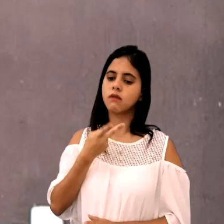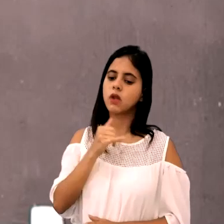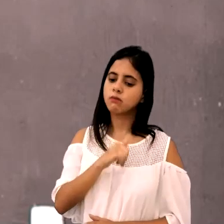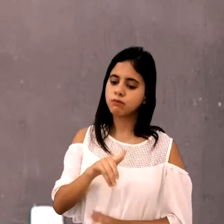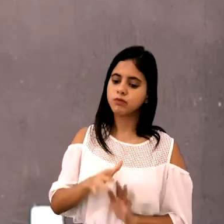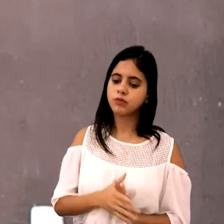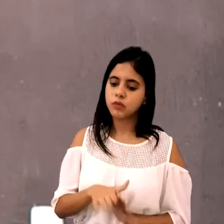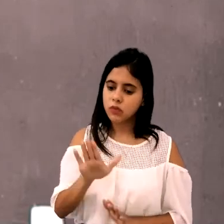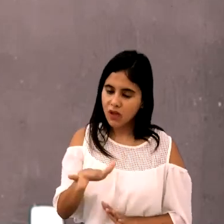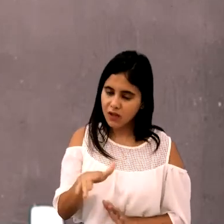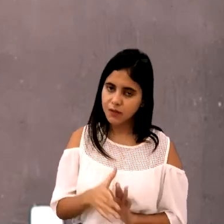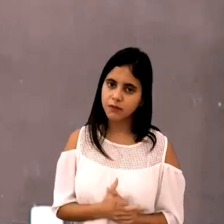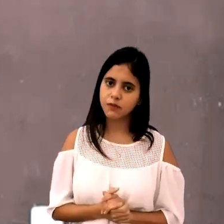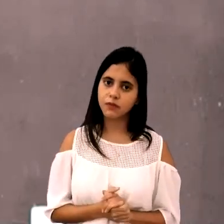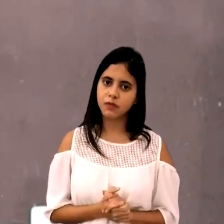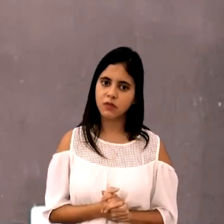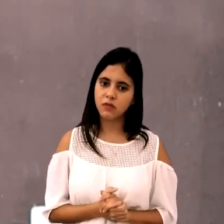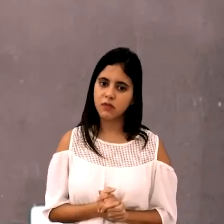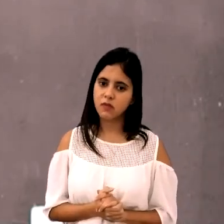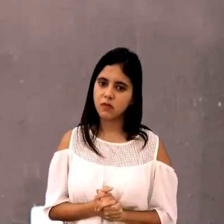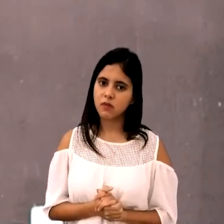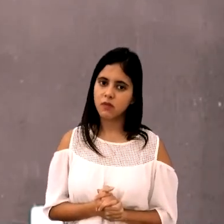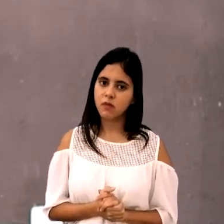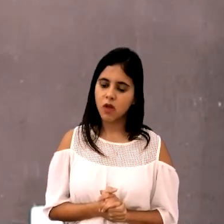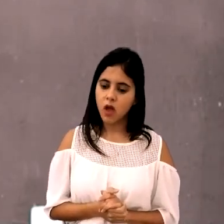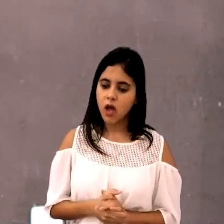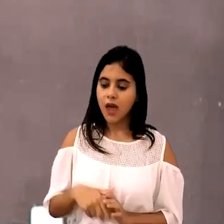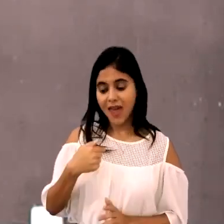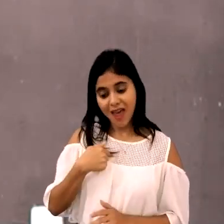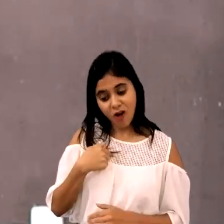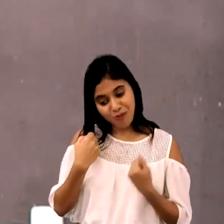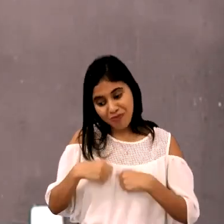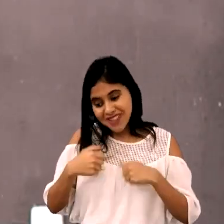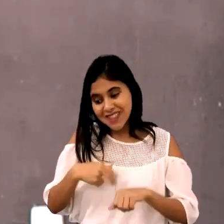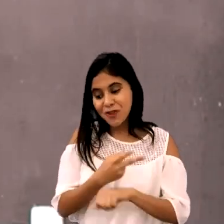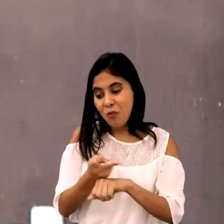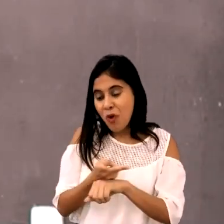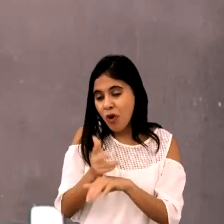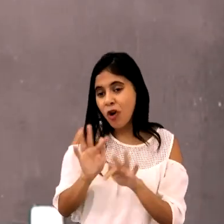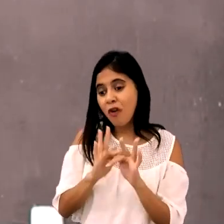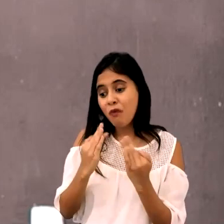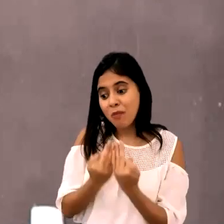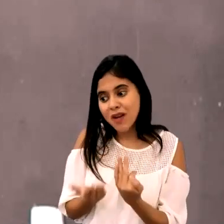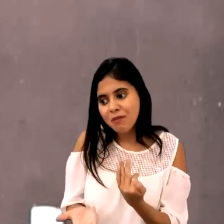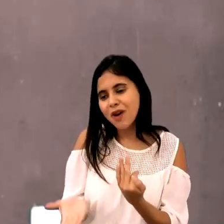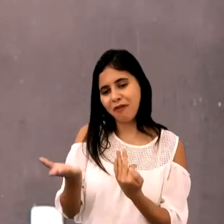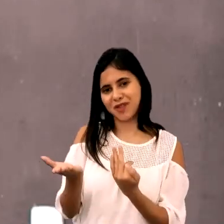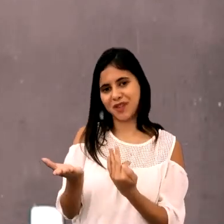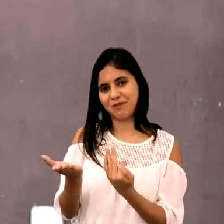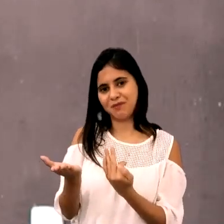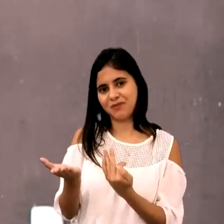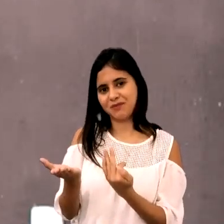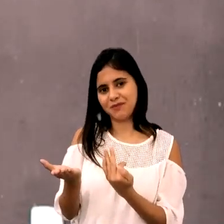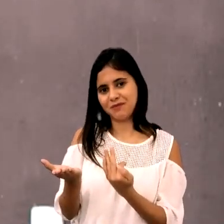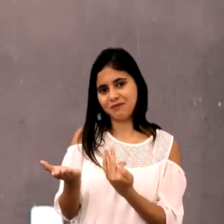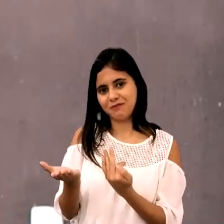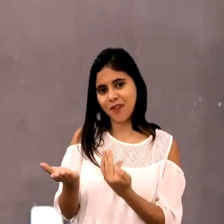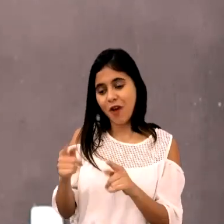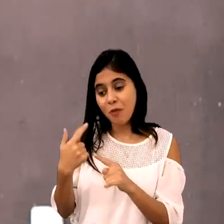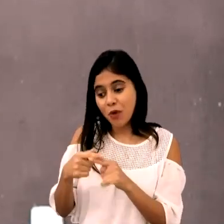filha, não é verdade que eu devo procurar um lar para você, para que você seja feliz?